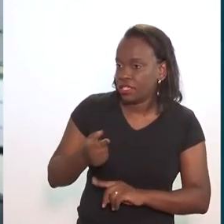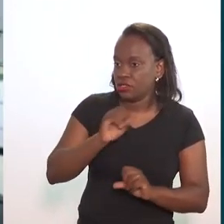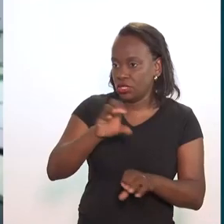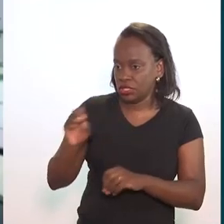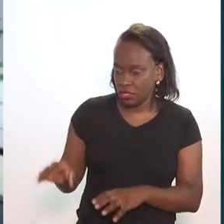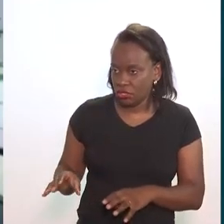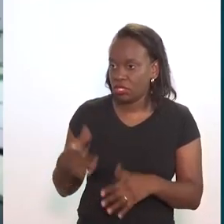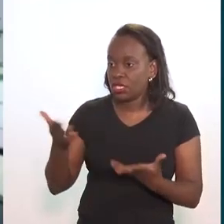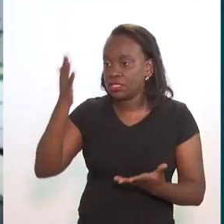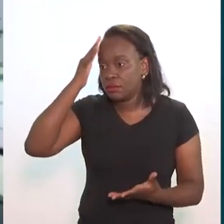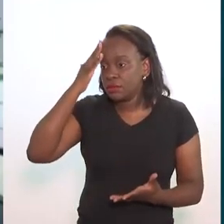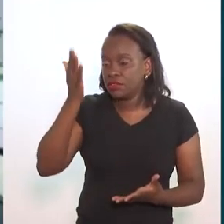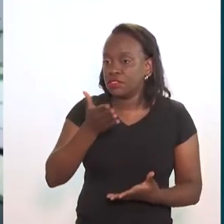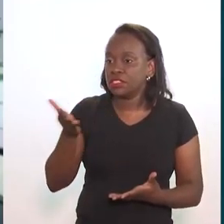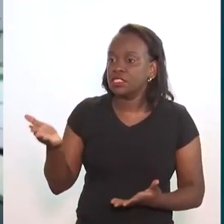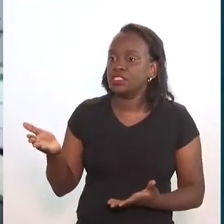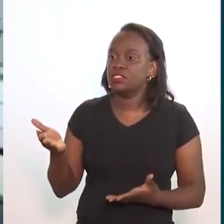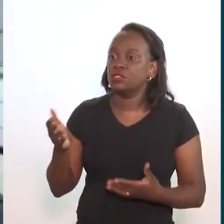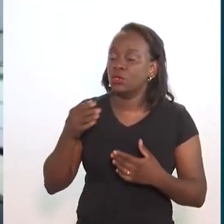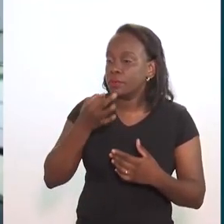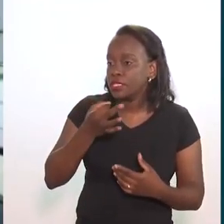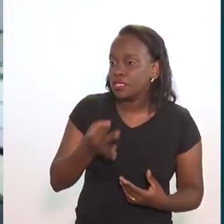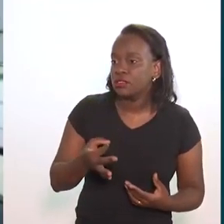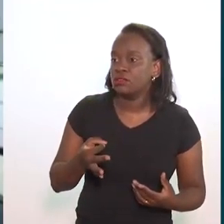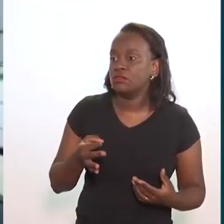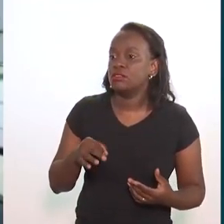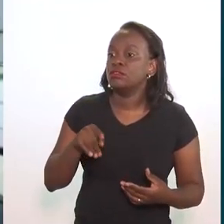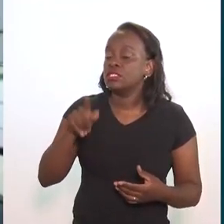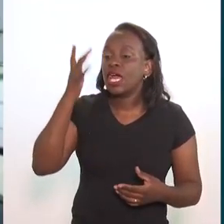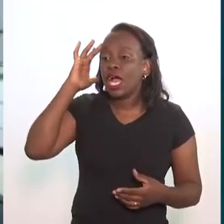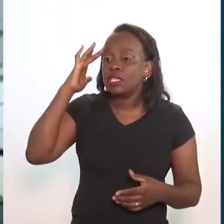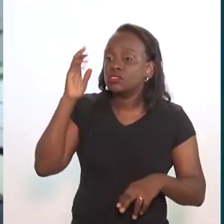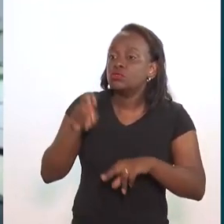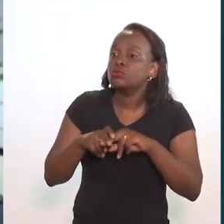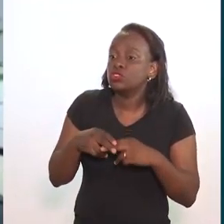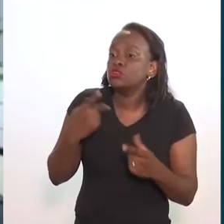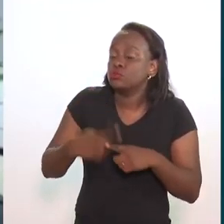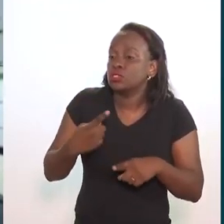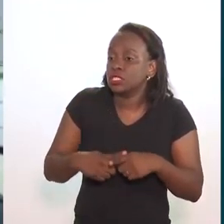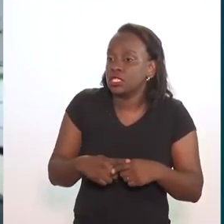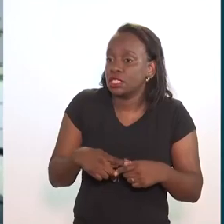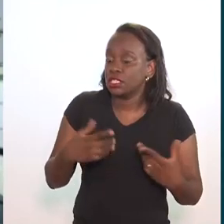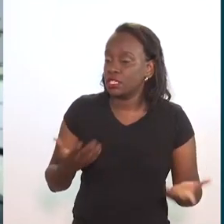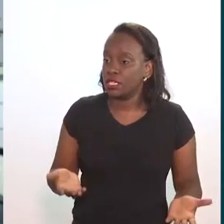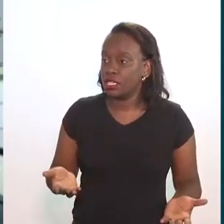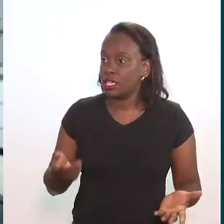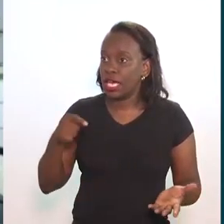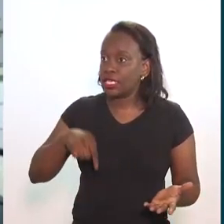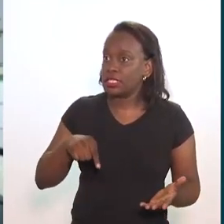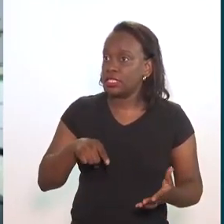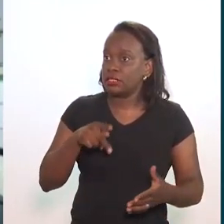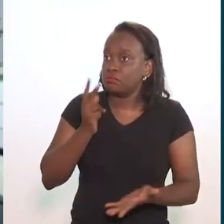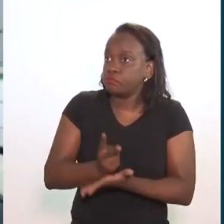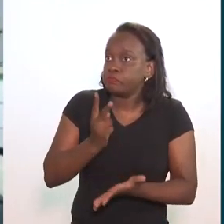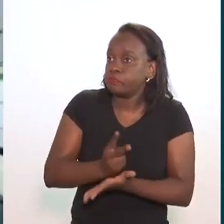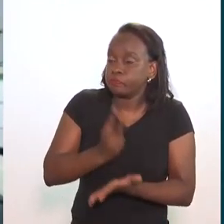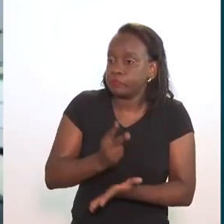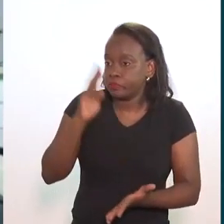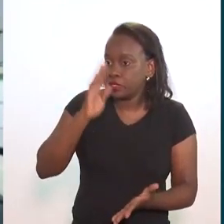arte na educação. Queria saber de vocês. Na opinião de vocês, a que vocês atribuem, por que que a gente não sai